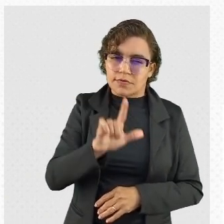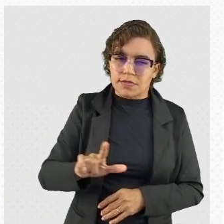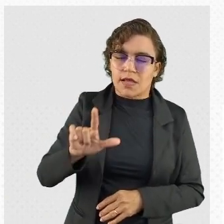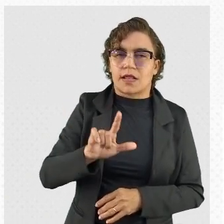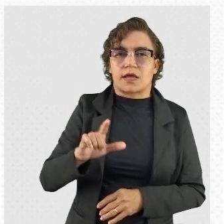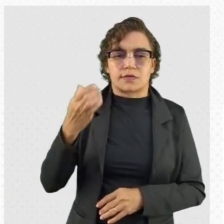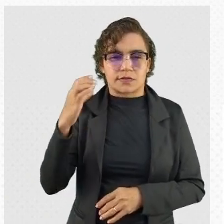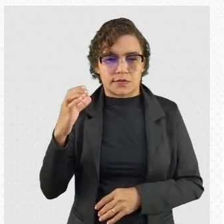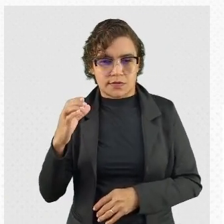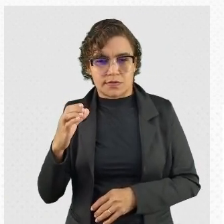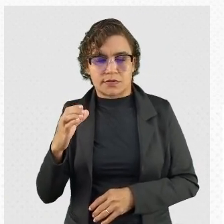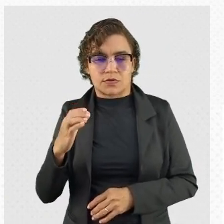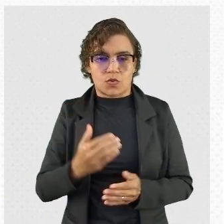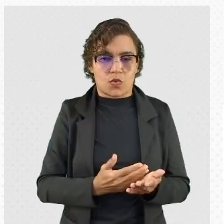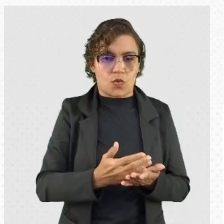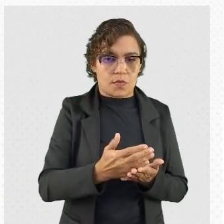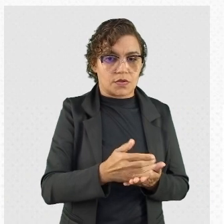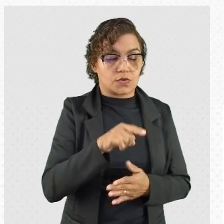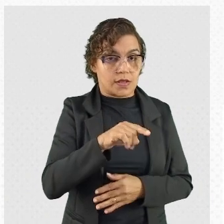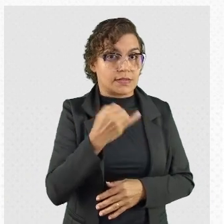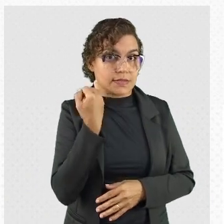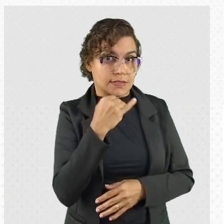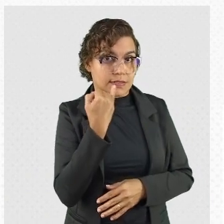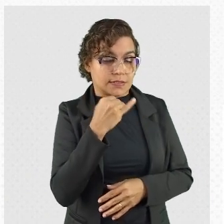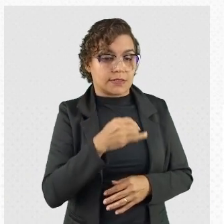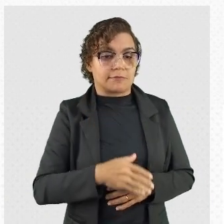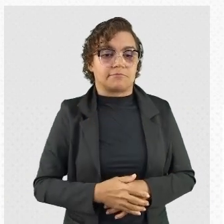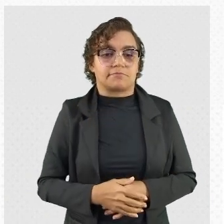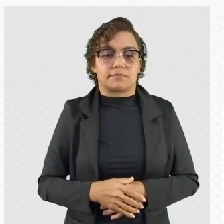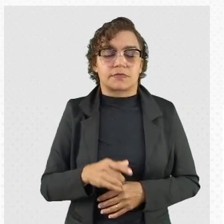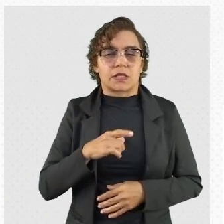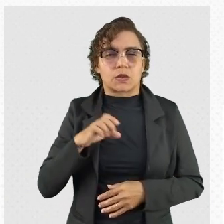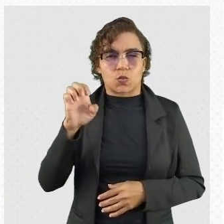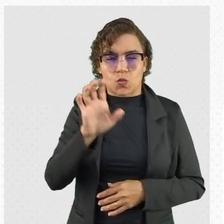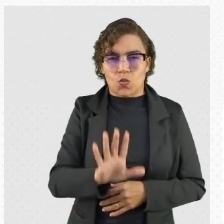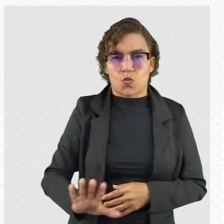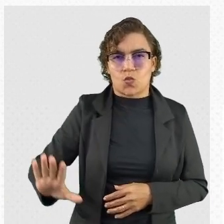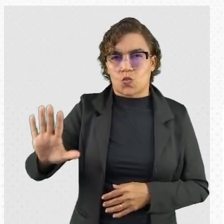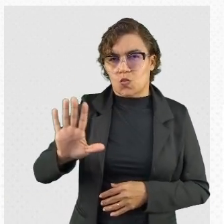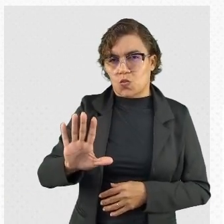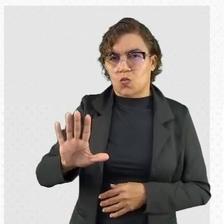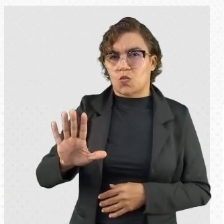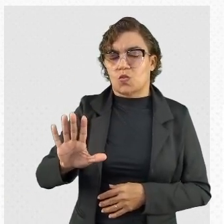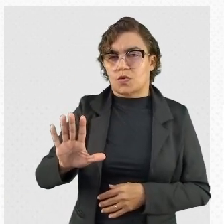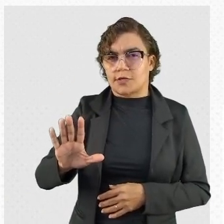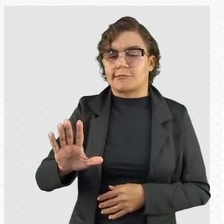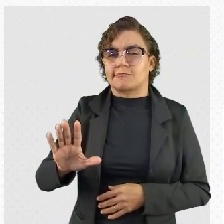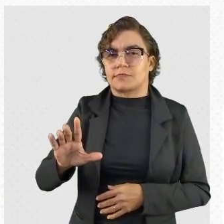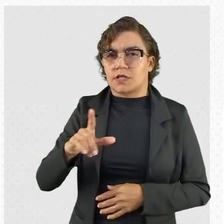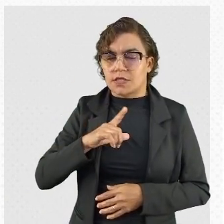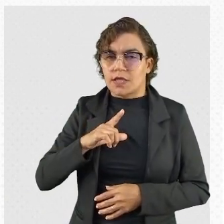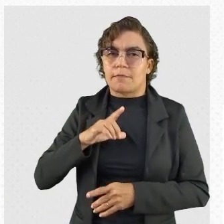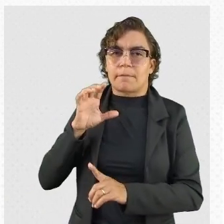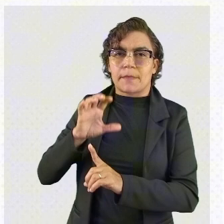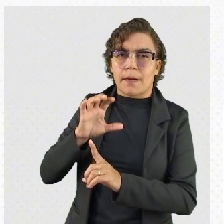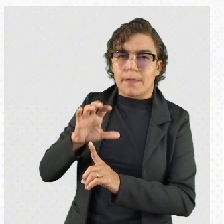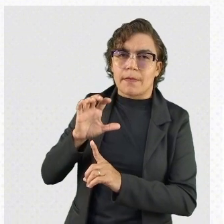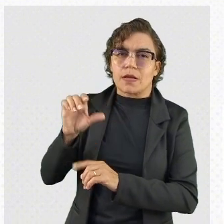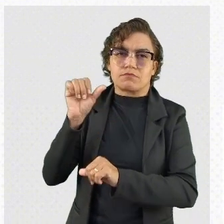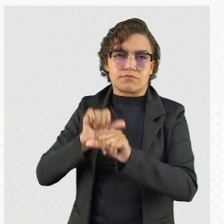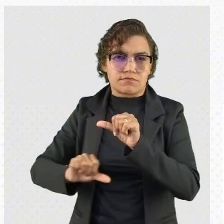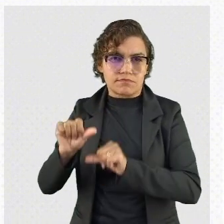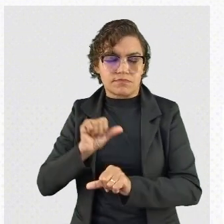expandiu-se na Península Itálica, por quase toda a Europa, provocando transformações na